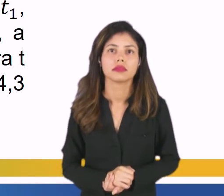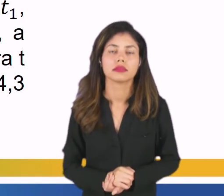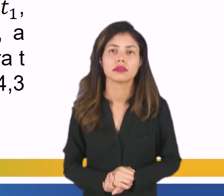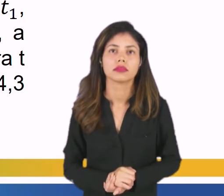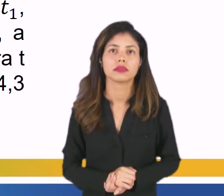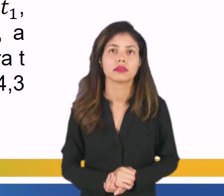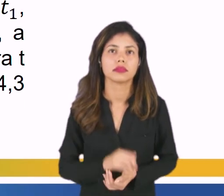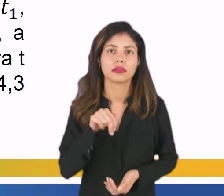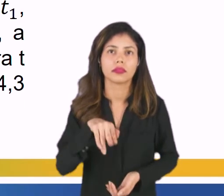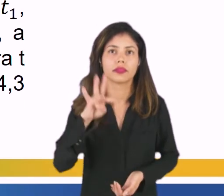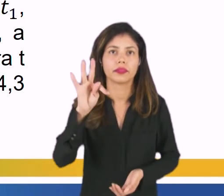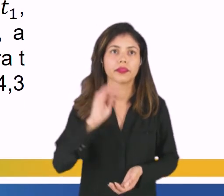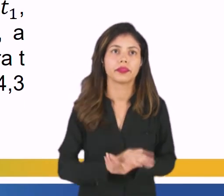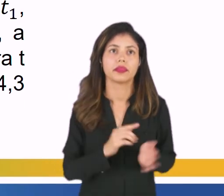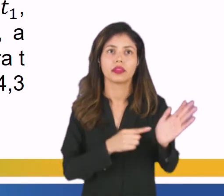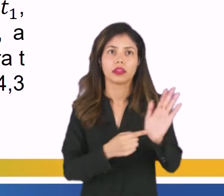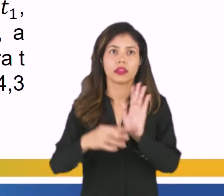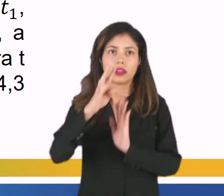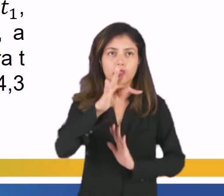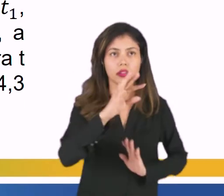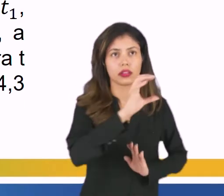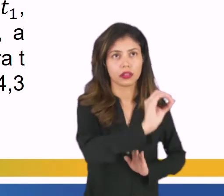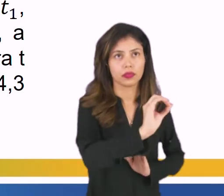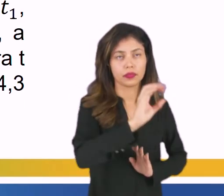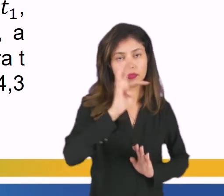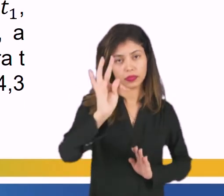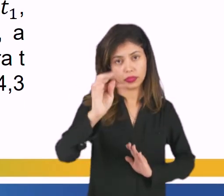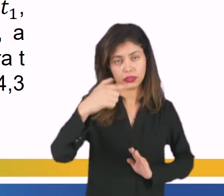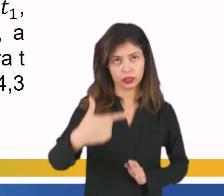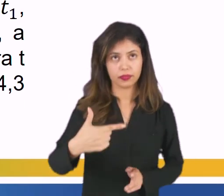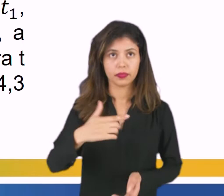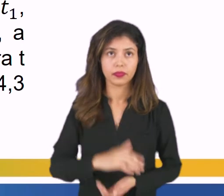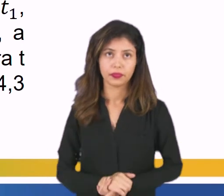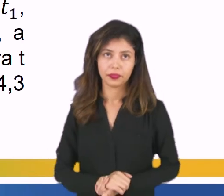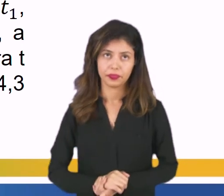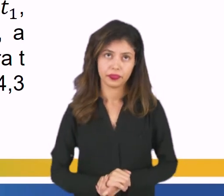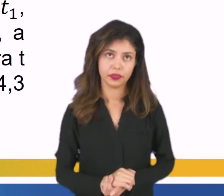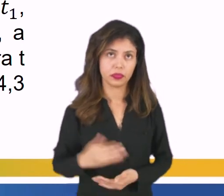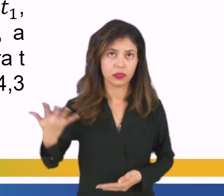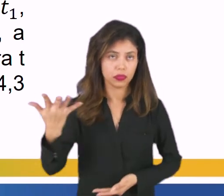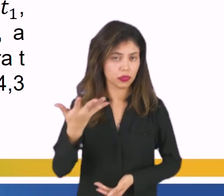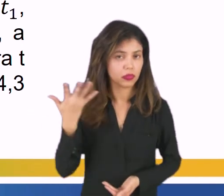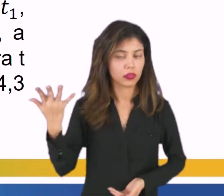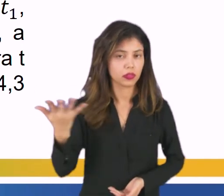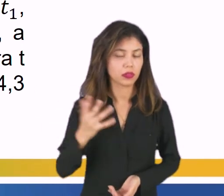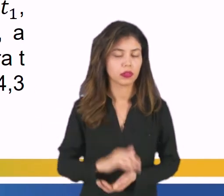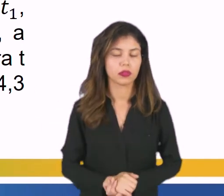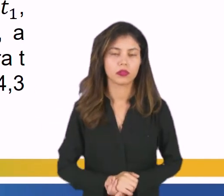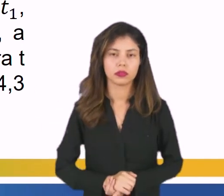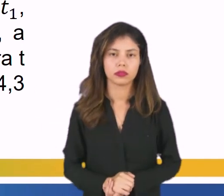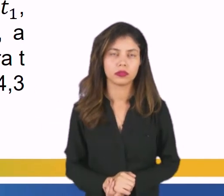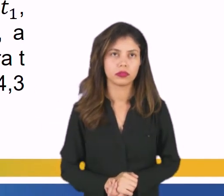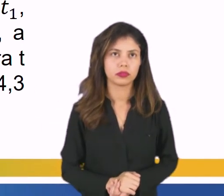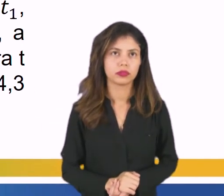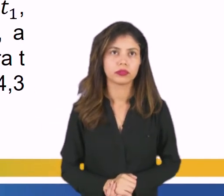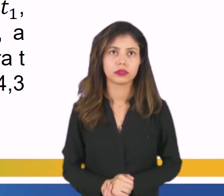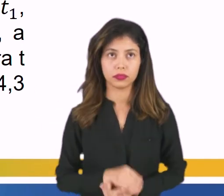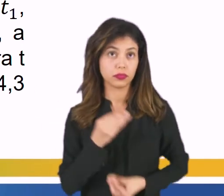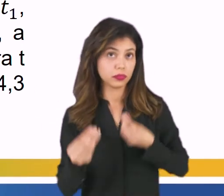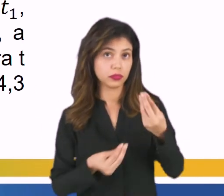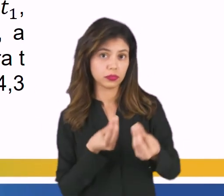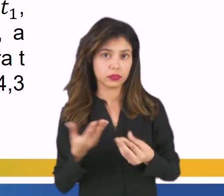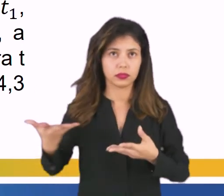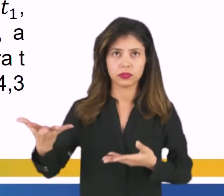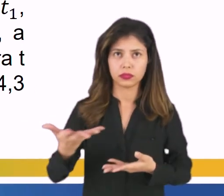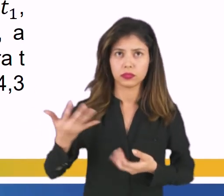a função nt para t no intervalo de t0 e t2, tempo inicial e tempo final.